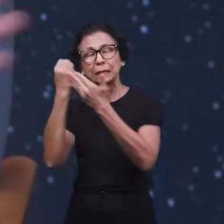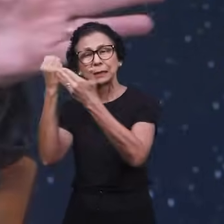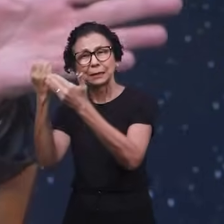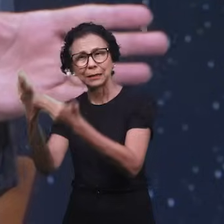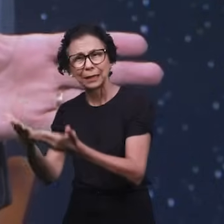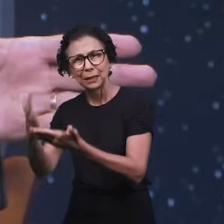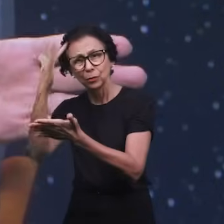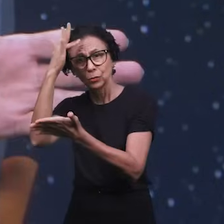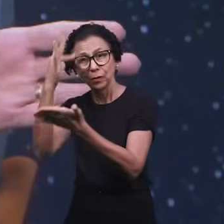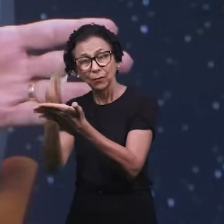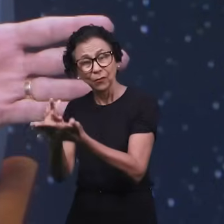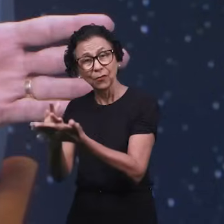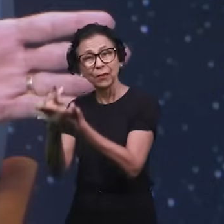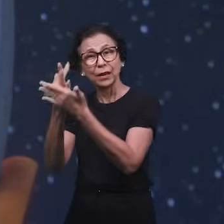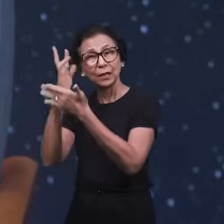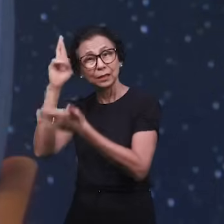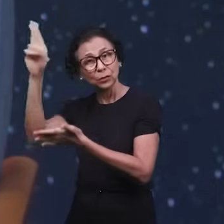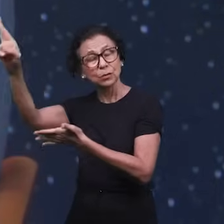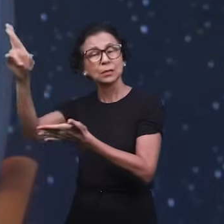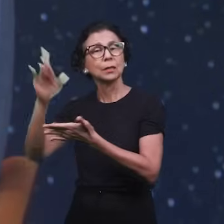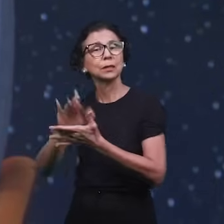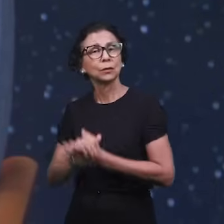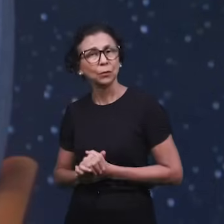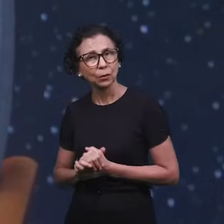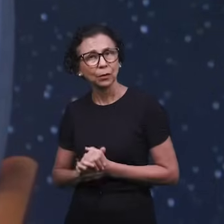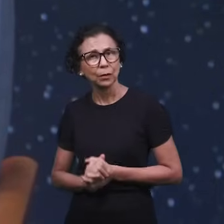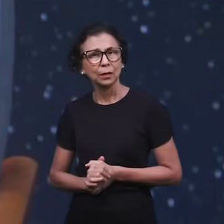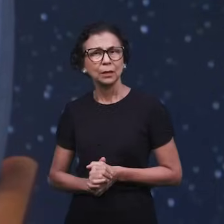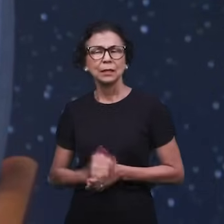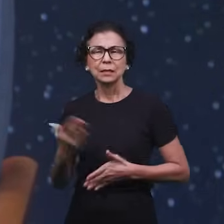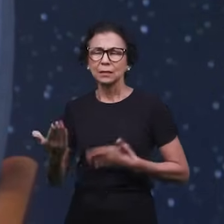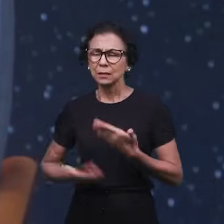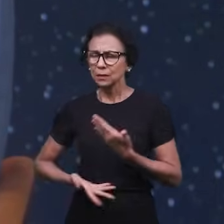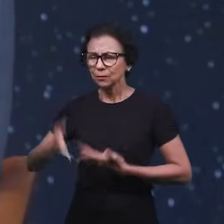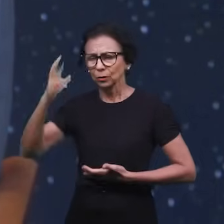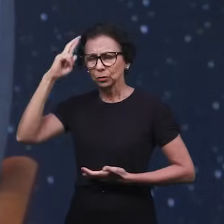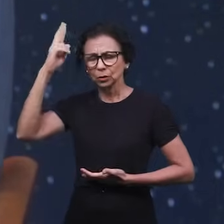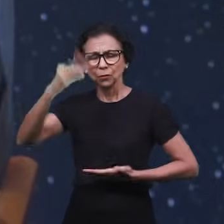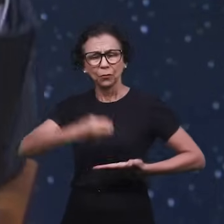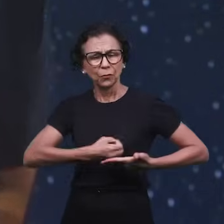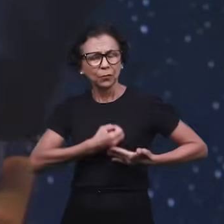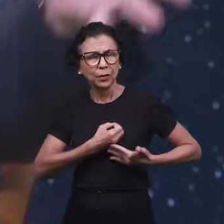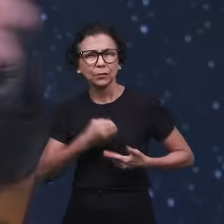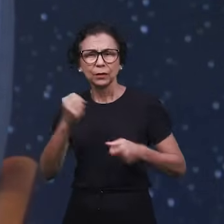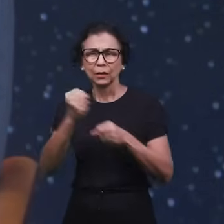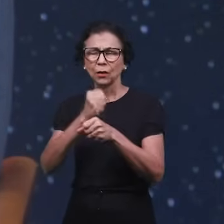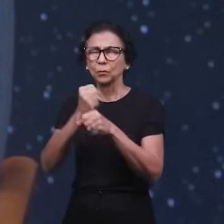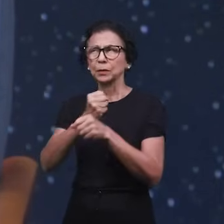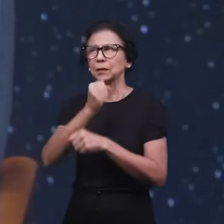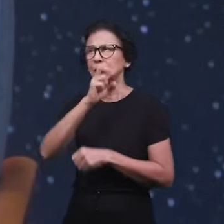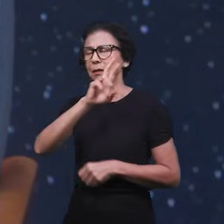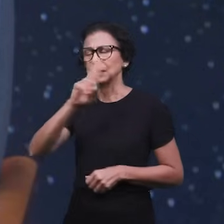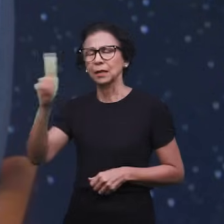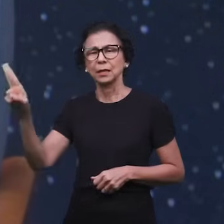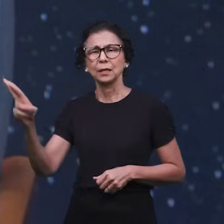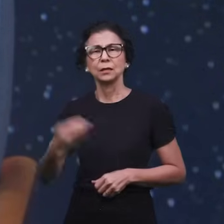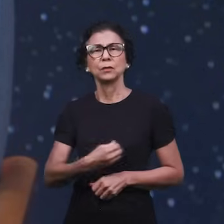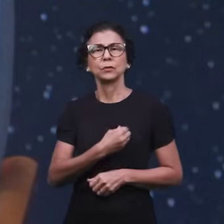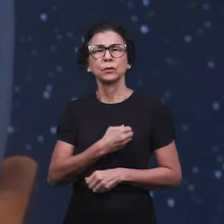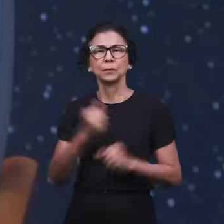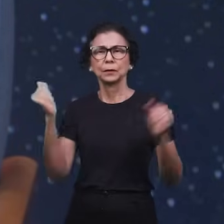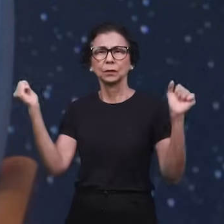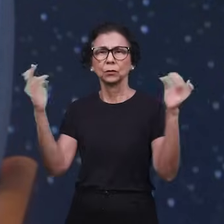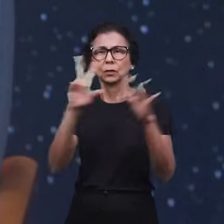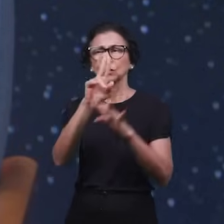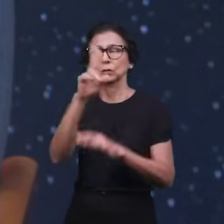deposite a sua fé nele. Tudo, viva por Ele, para Ele, viva para a glorificação ao Senhor.